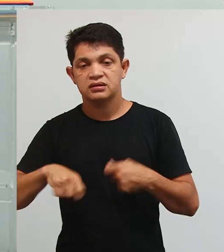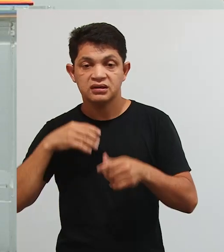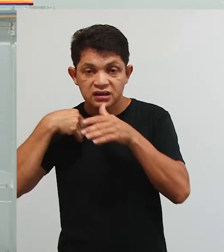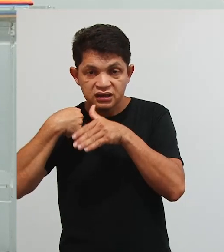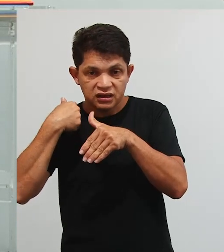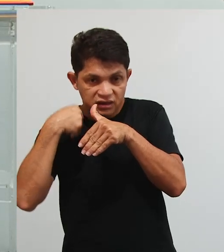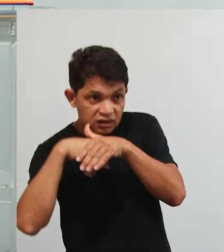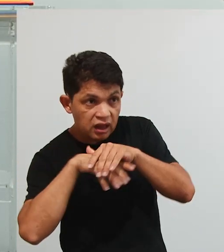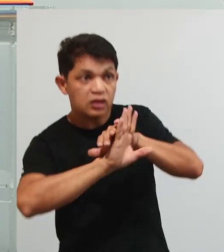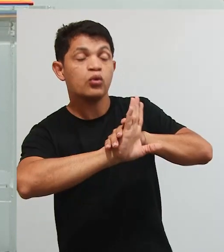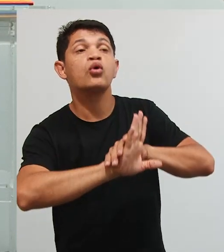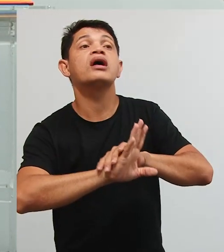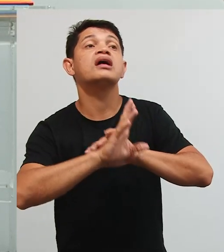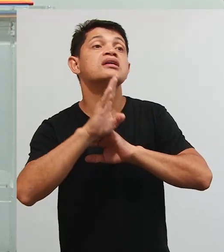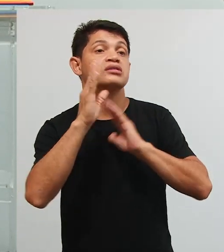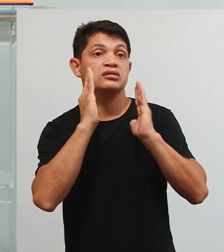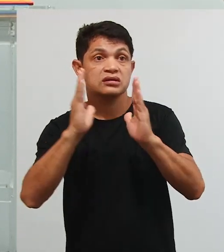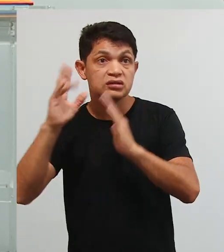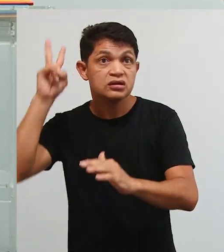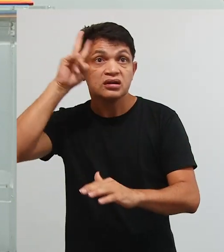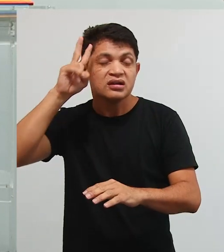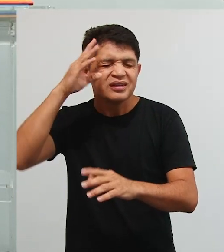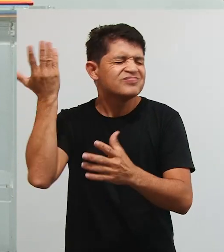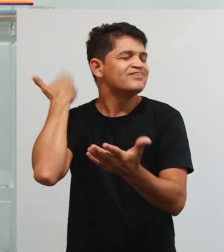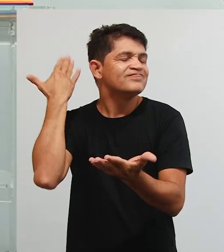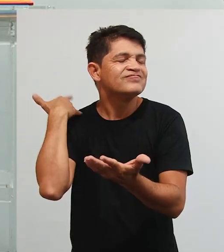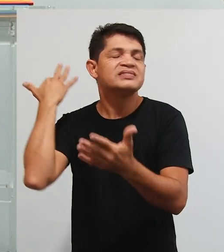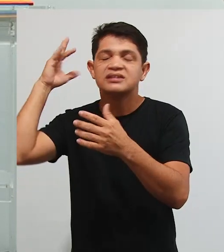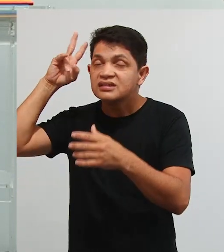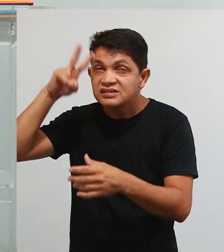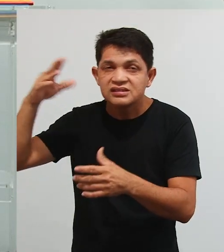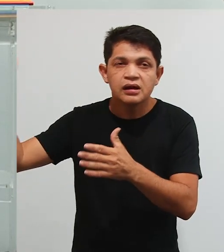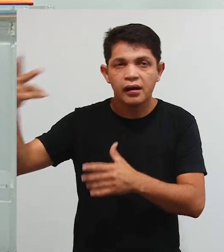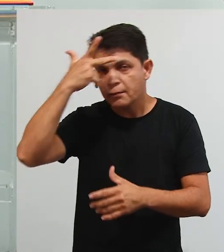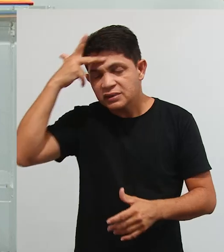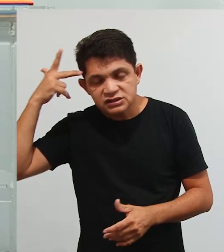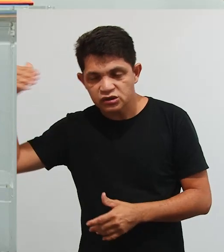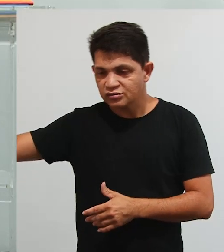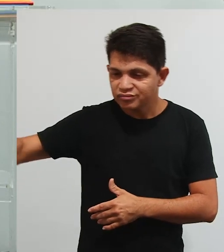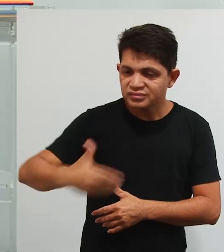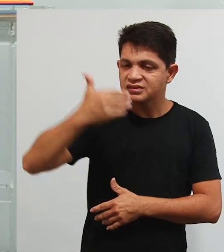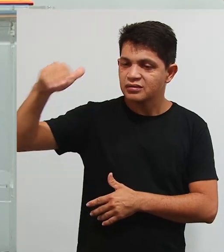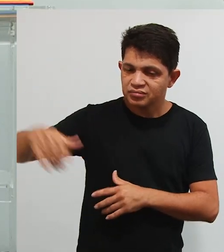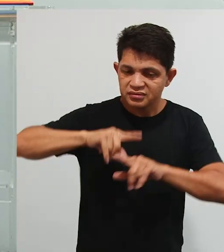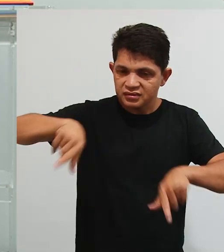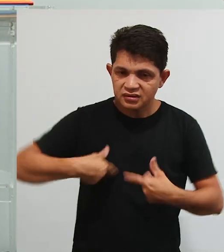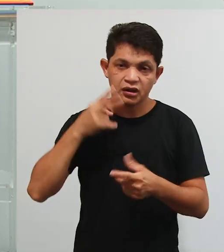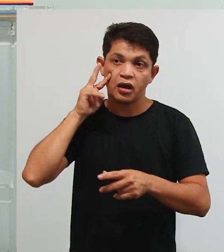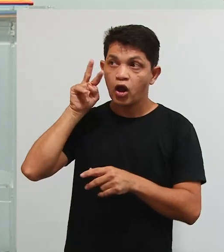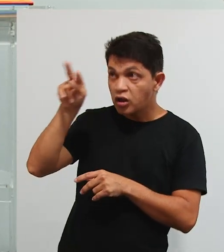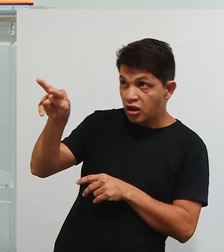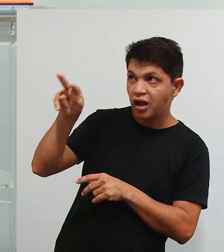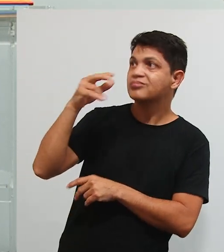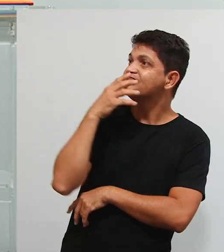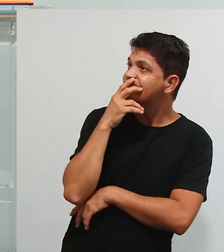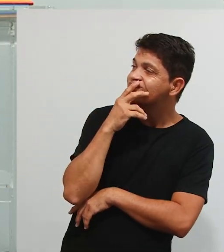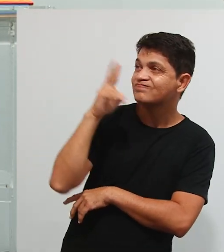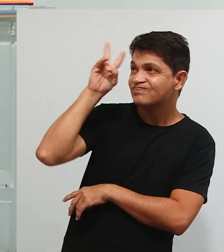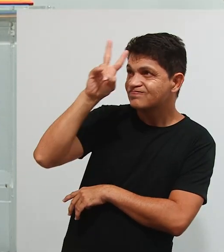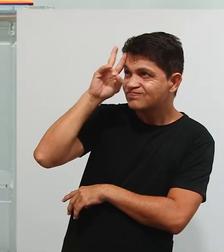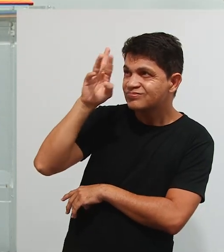significa intervir e agir, e refletimos sobre essa intervenção. Foi positiva? Foi negativa? O que foi bom? O